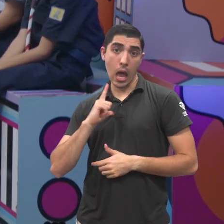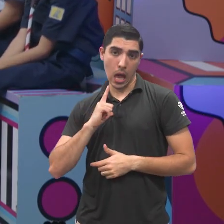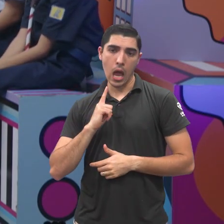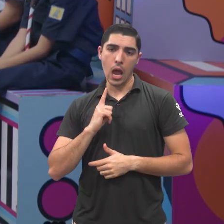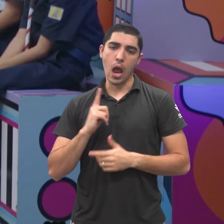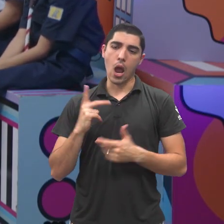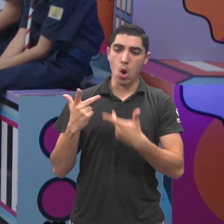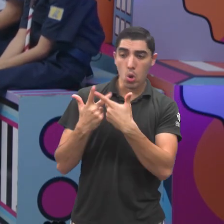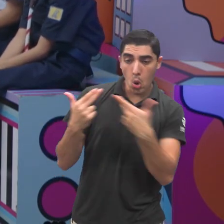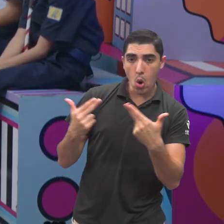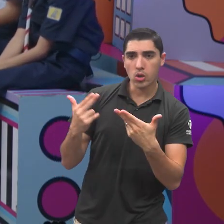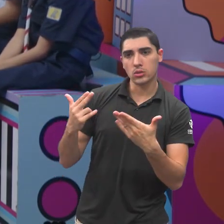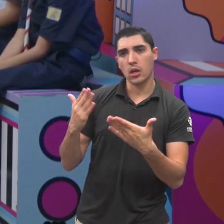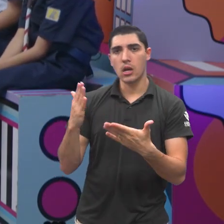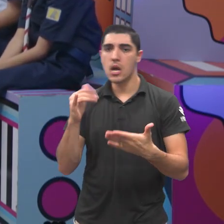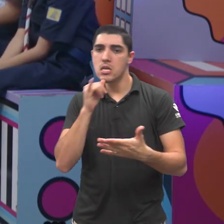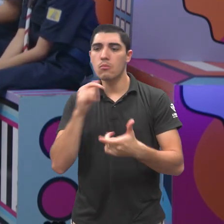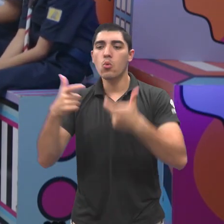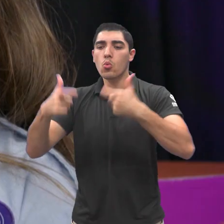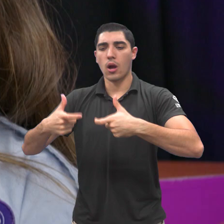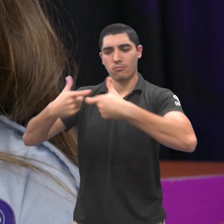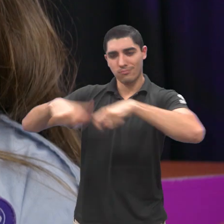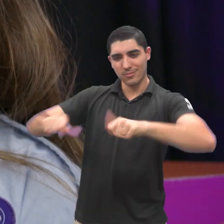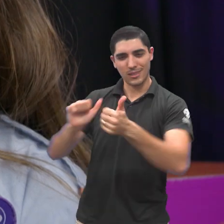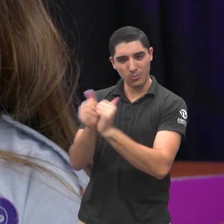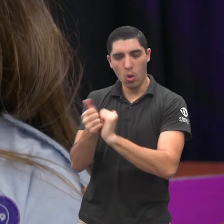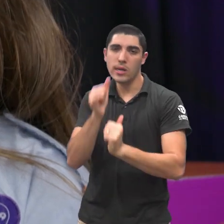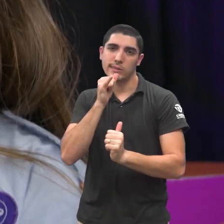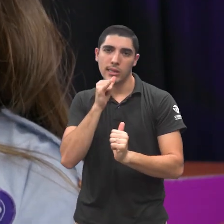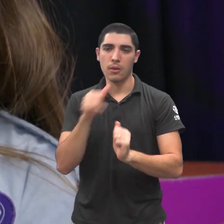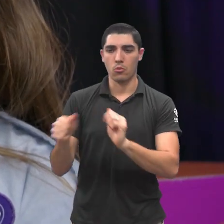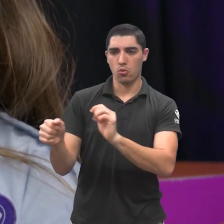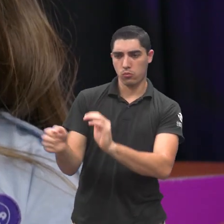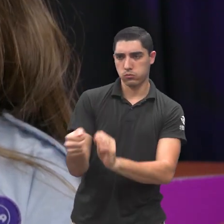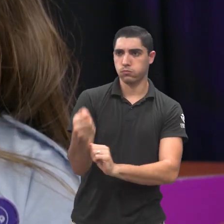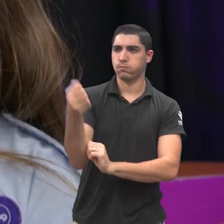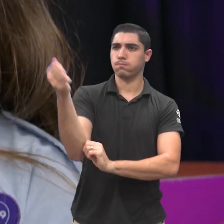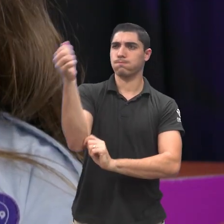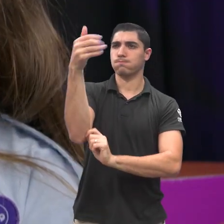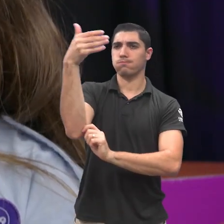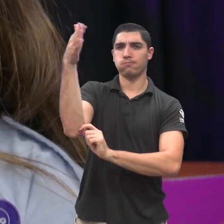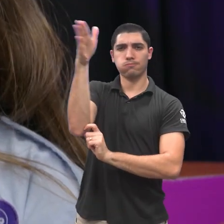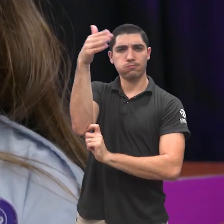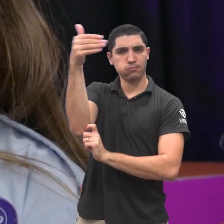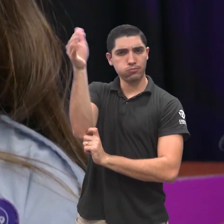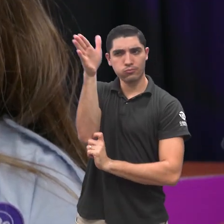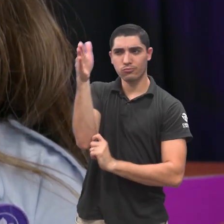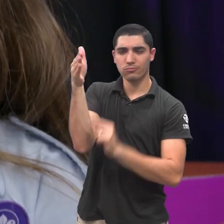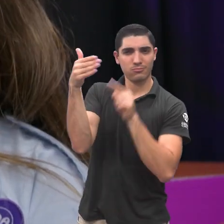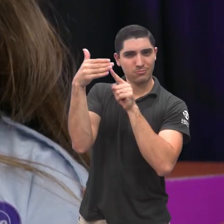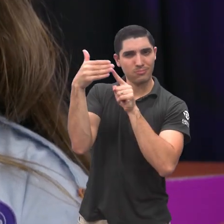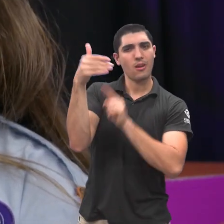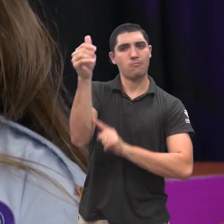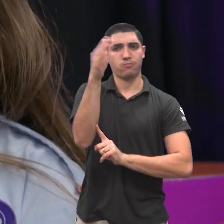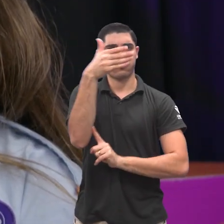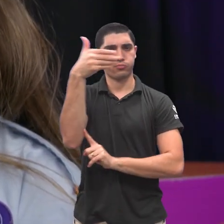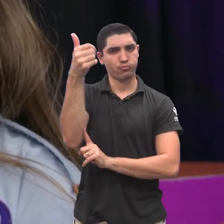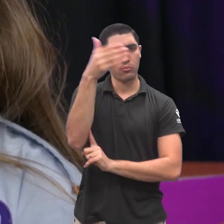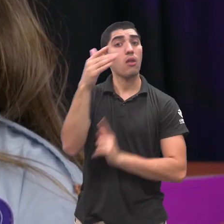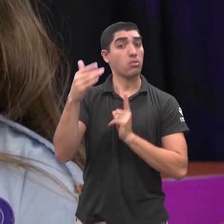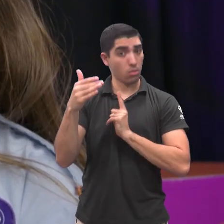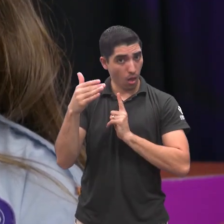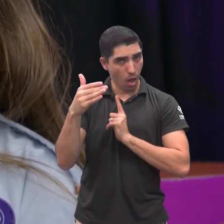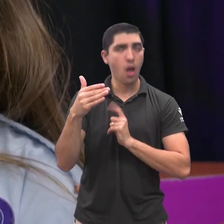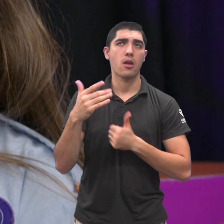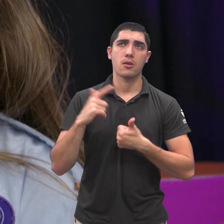nossa parte que a gente faz a pátria, que a gente estende a bandeira pra cima, a gente faz o arreamento da bandeira.